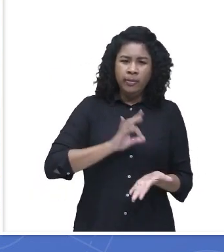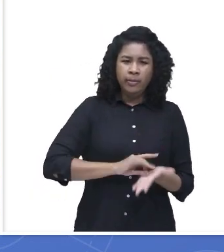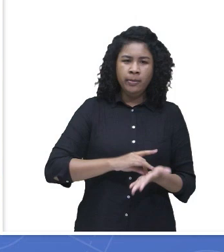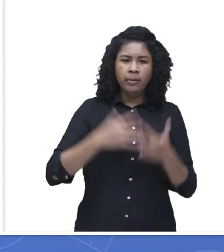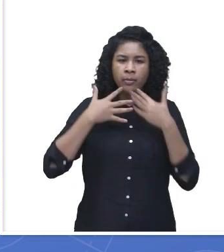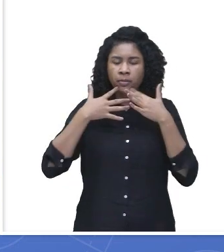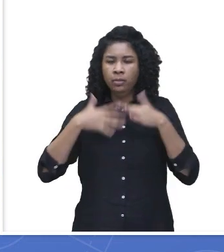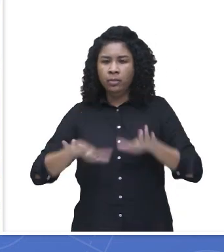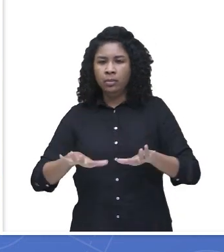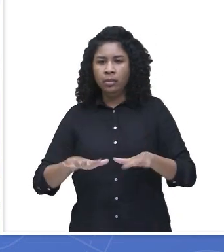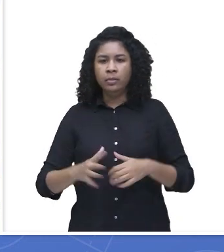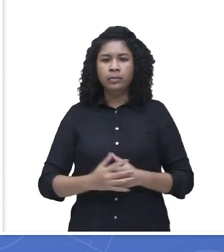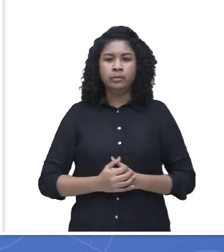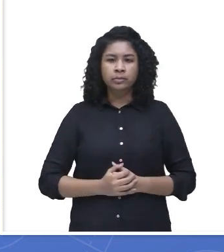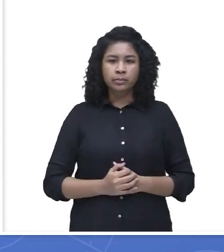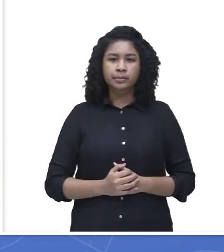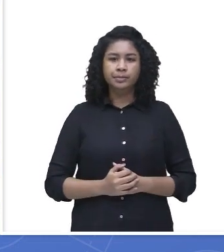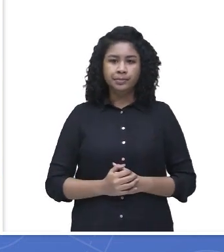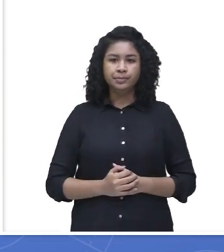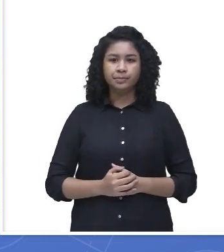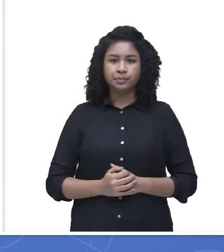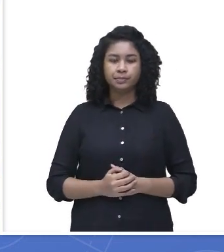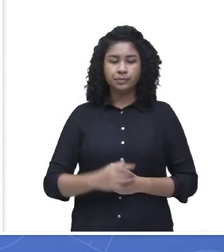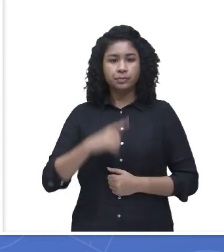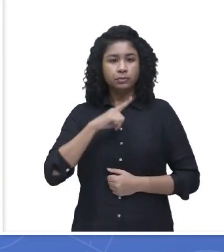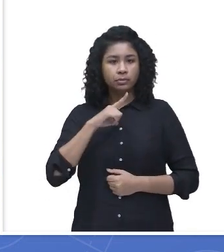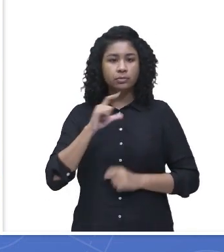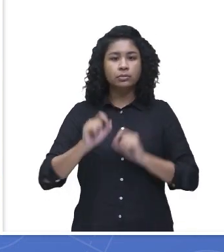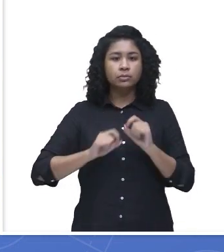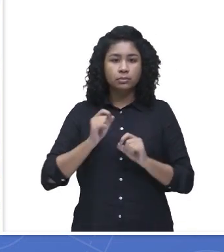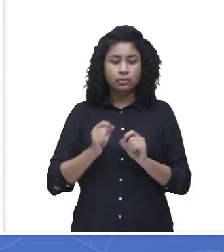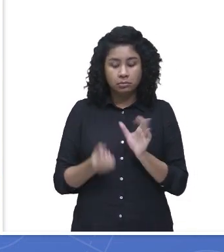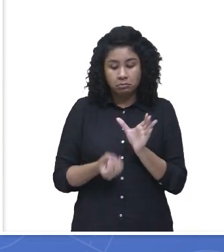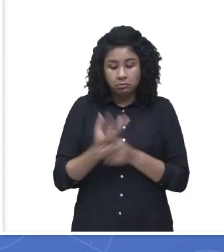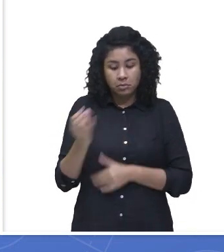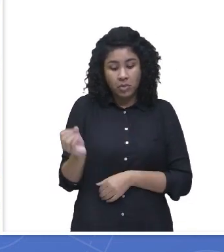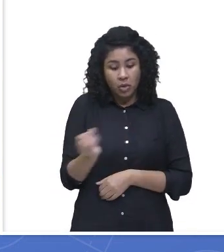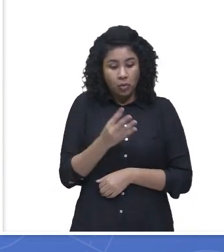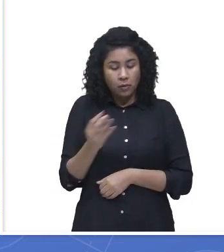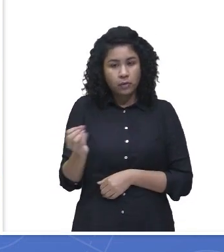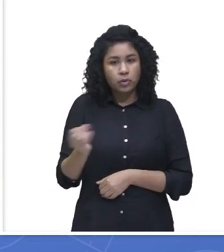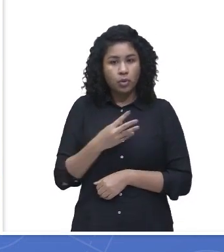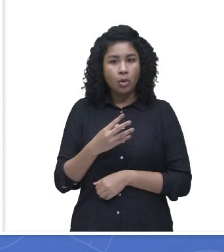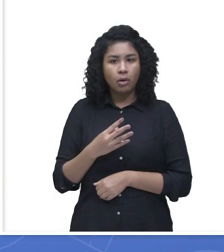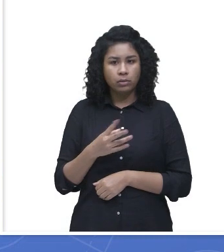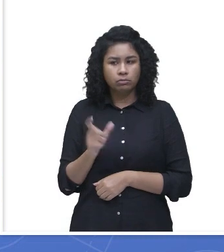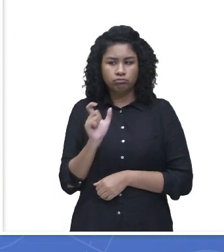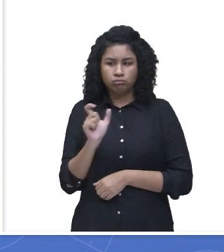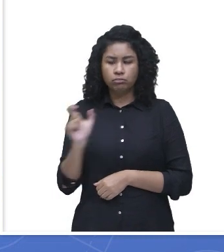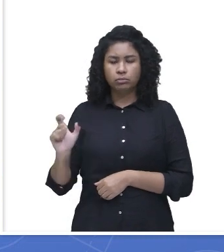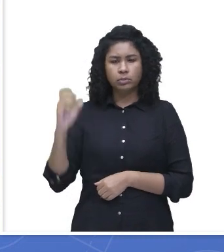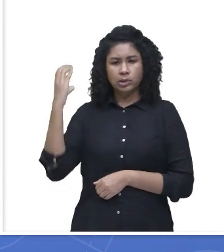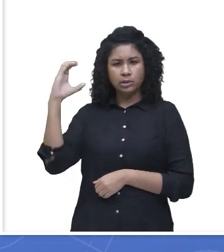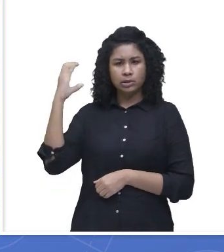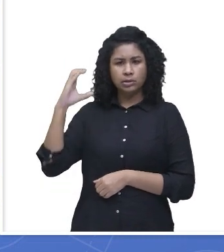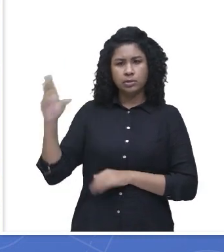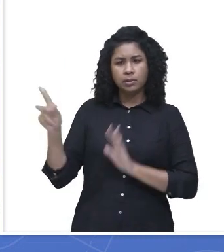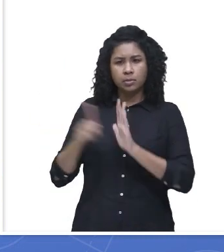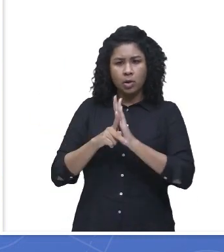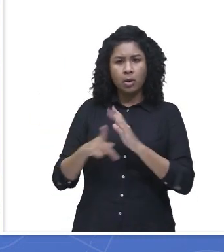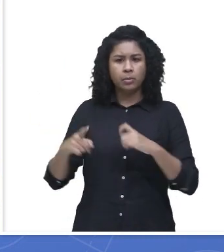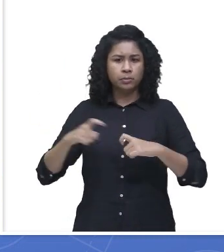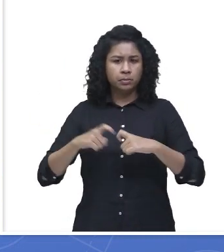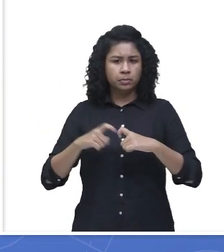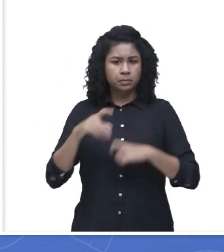e naturalismo. Então, apesar dele inovar, né, trazendo os termos científicos, termos que são próprios da